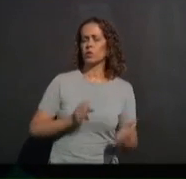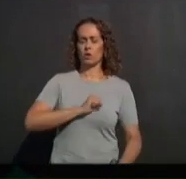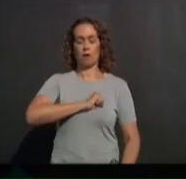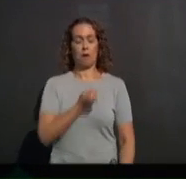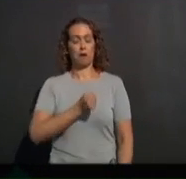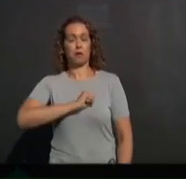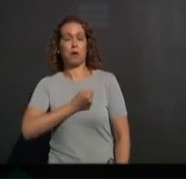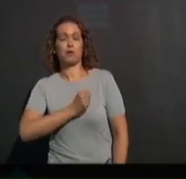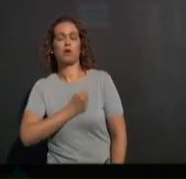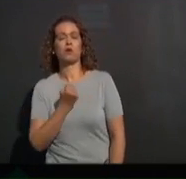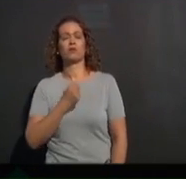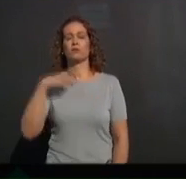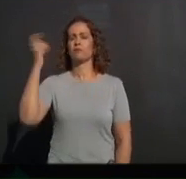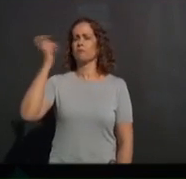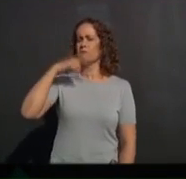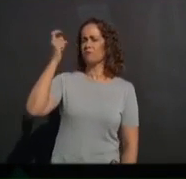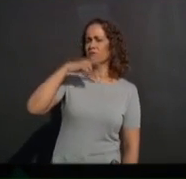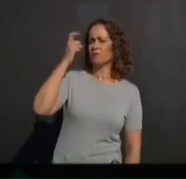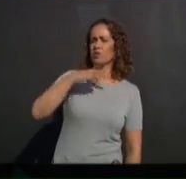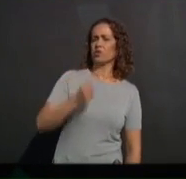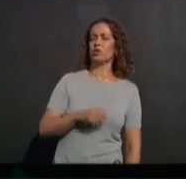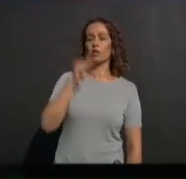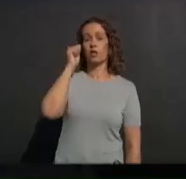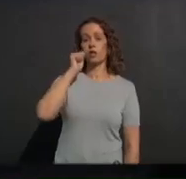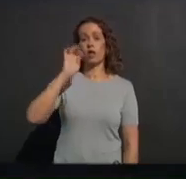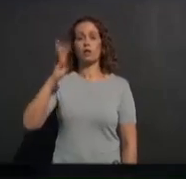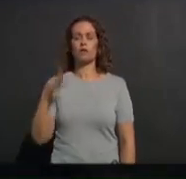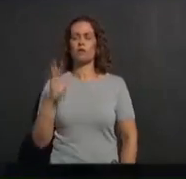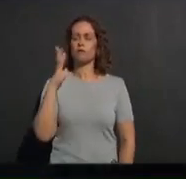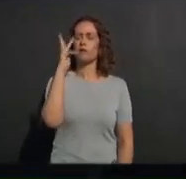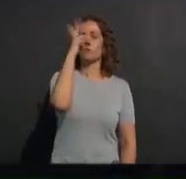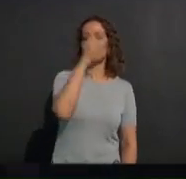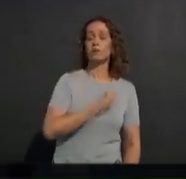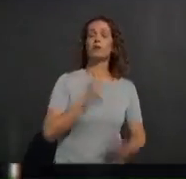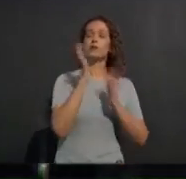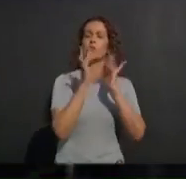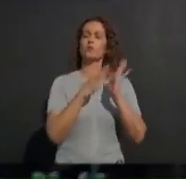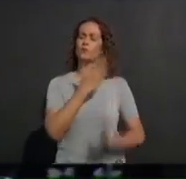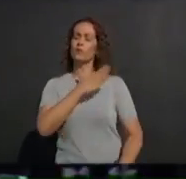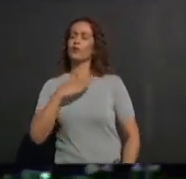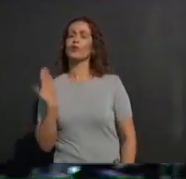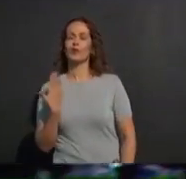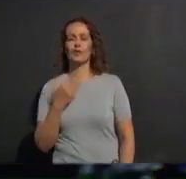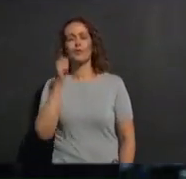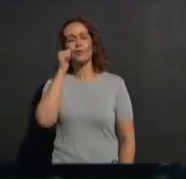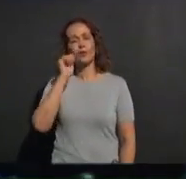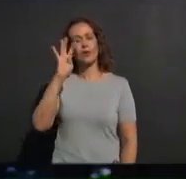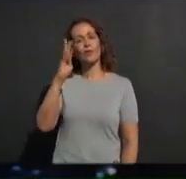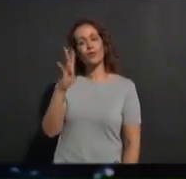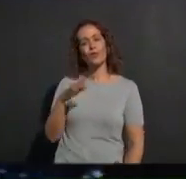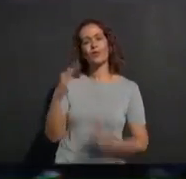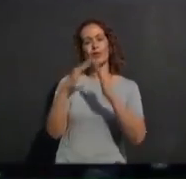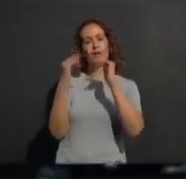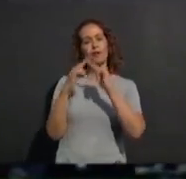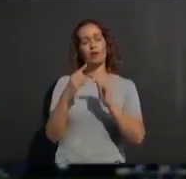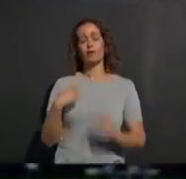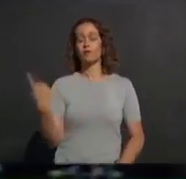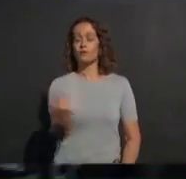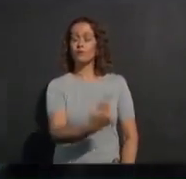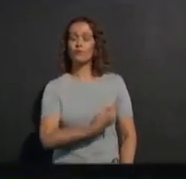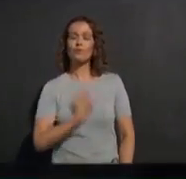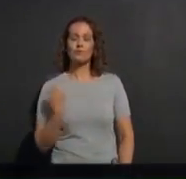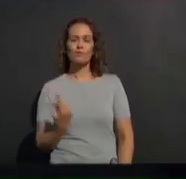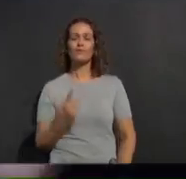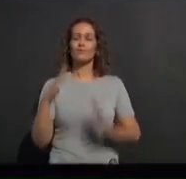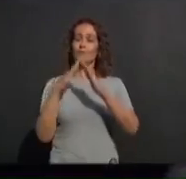daquilo. Mentira! A noiva é linda. Ele morreu por ela. Você é a noiva, eu sou a noiva. Nós temos